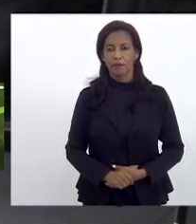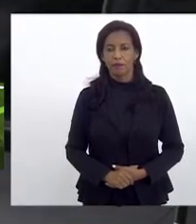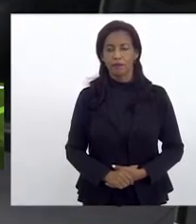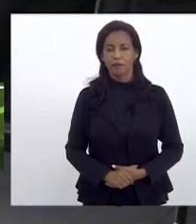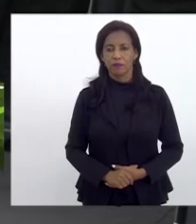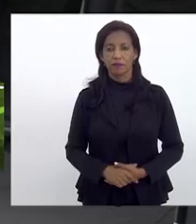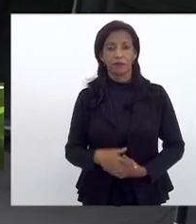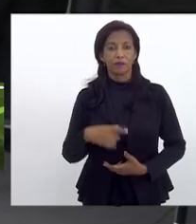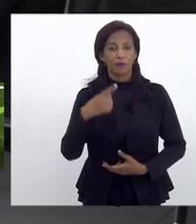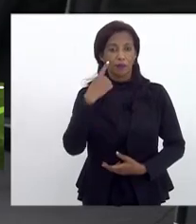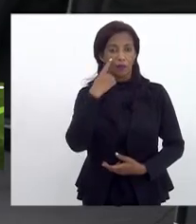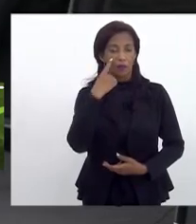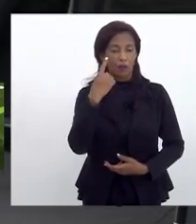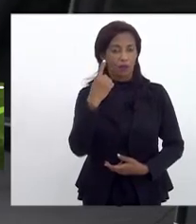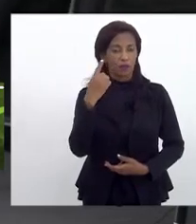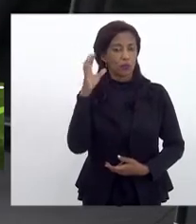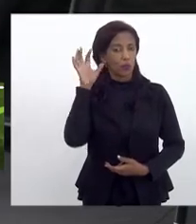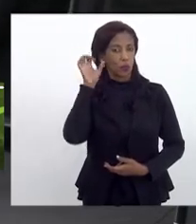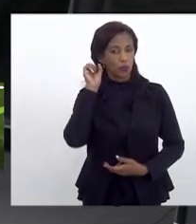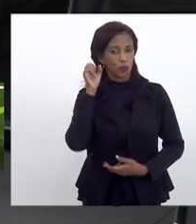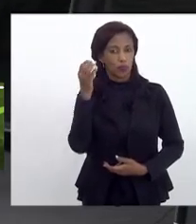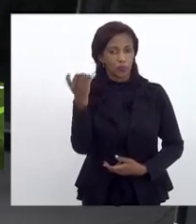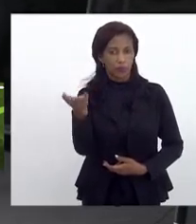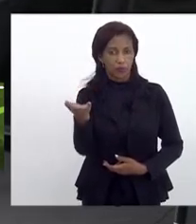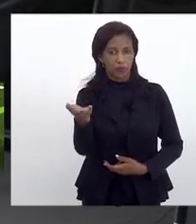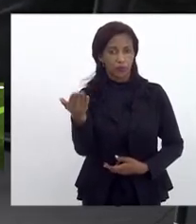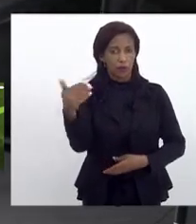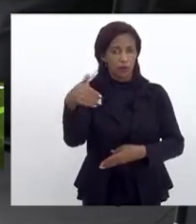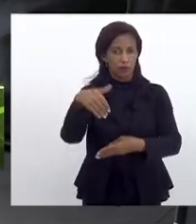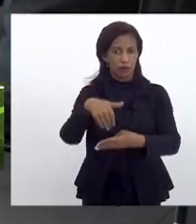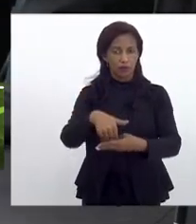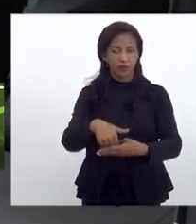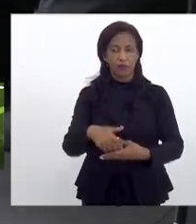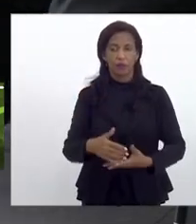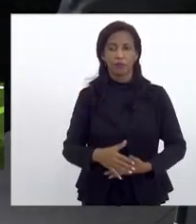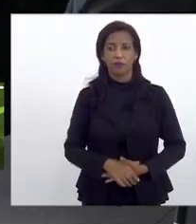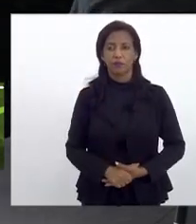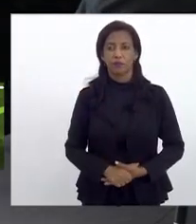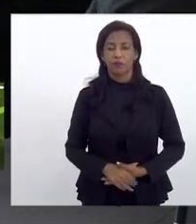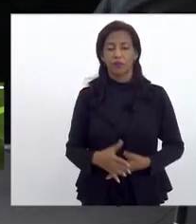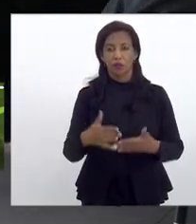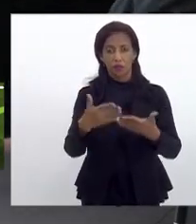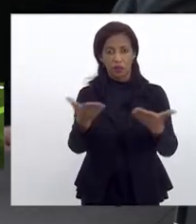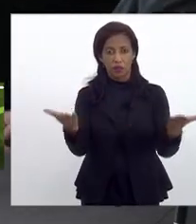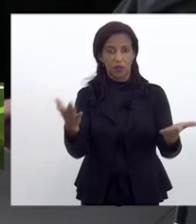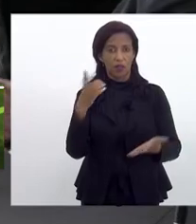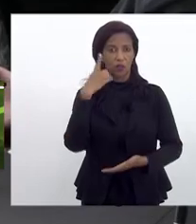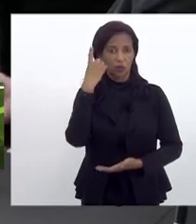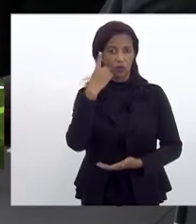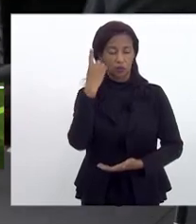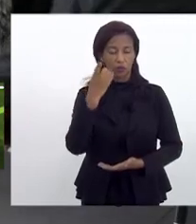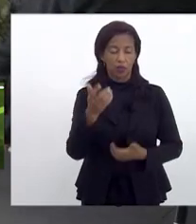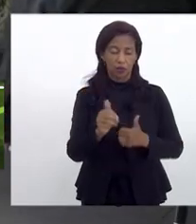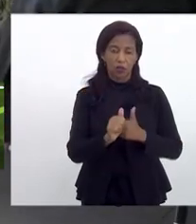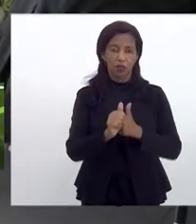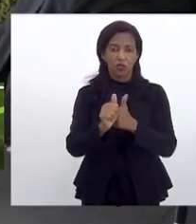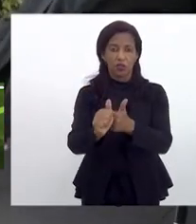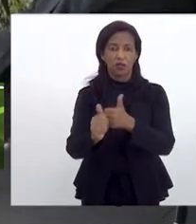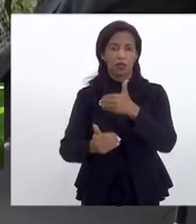Então vamos ouvir Mas vamos ouvir Que quem vai votar Serão os deputados E aí a gente segue